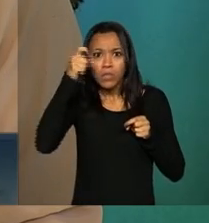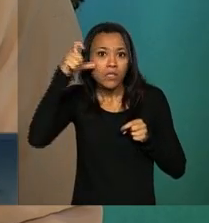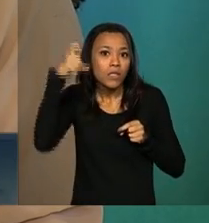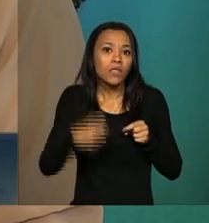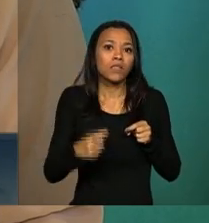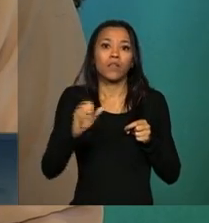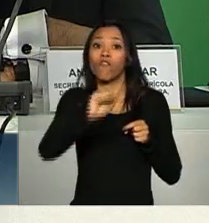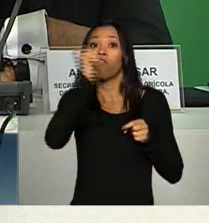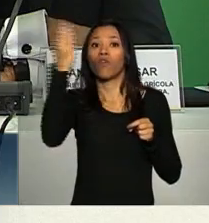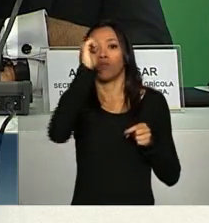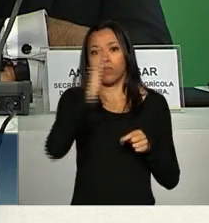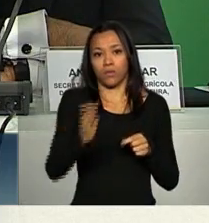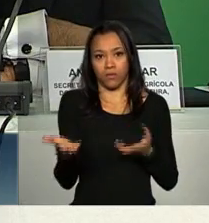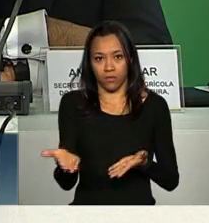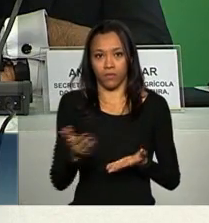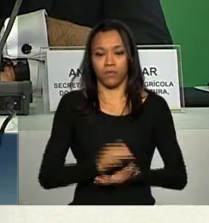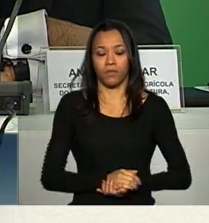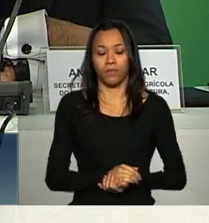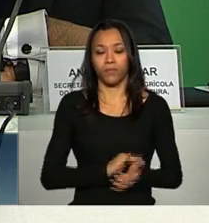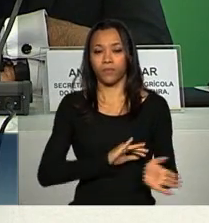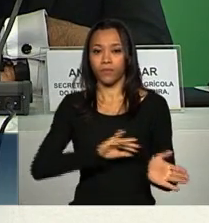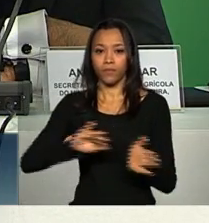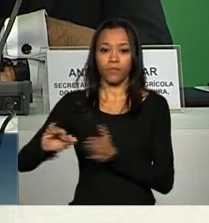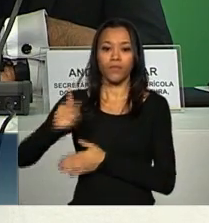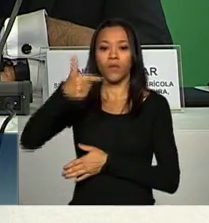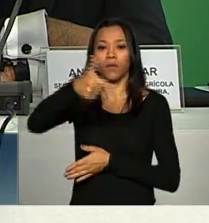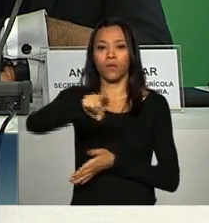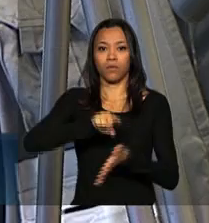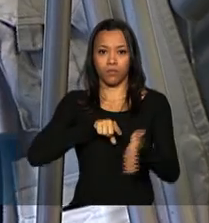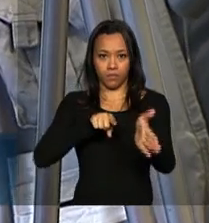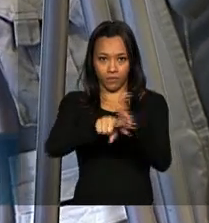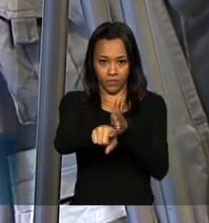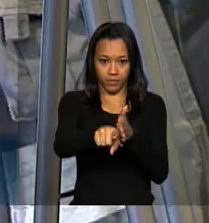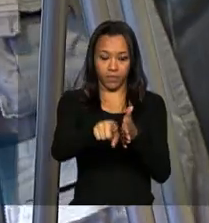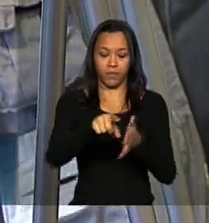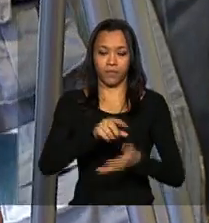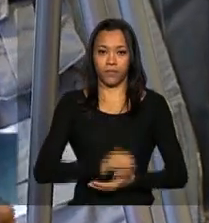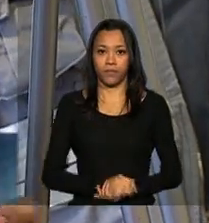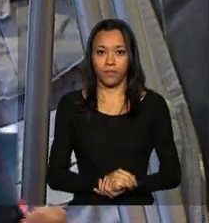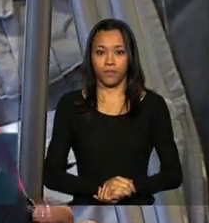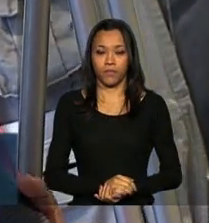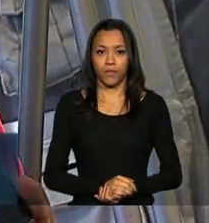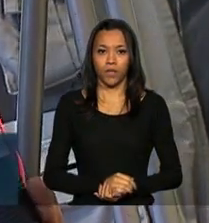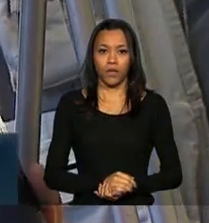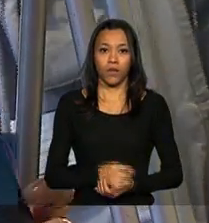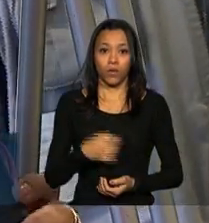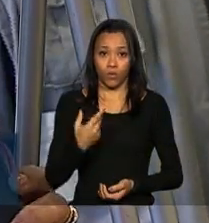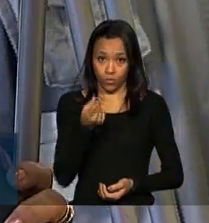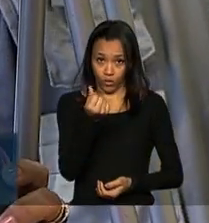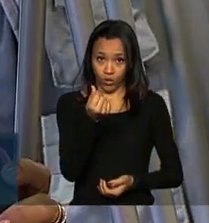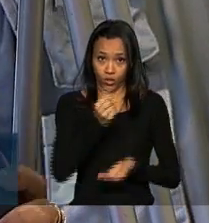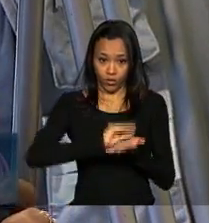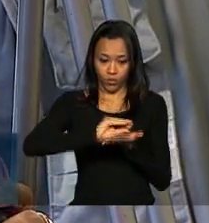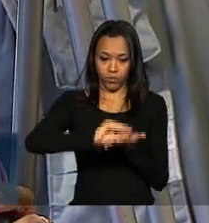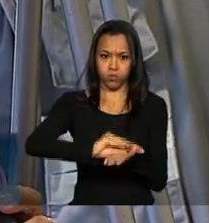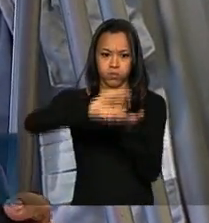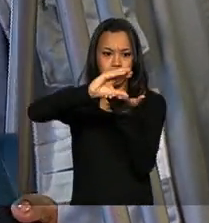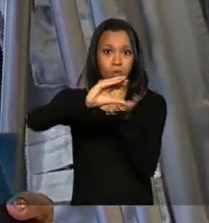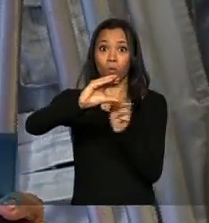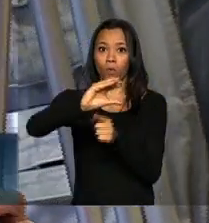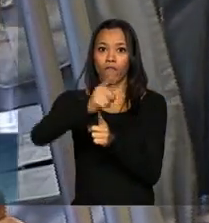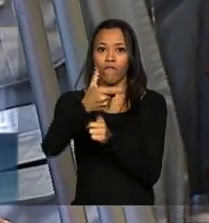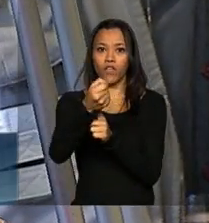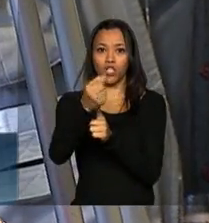internacionais. Viviane Novaes, do programa Globo Rural. Os recursos aumentaram 20% em relação ao